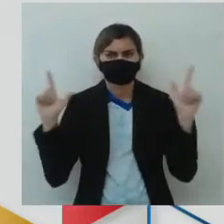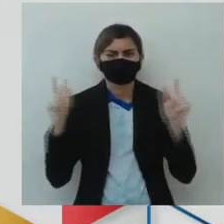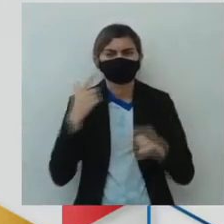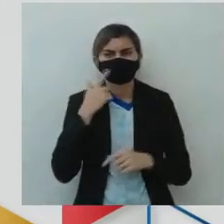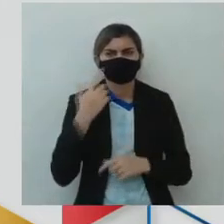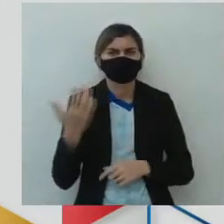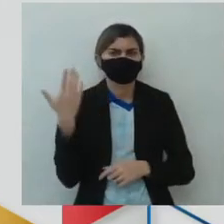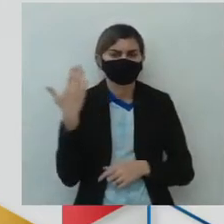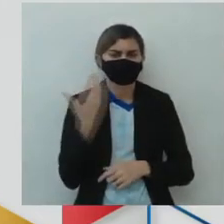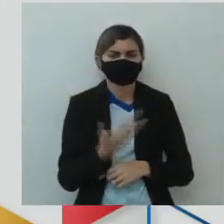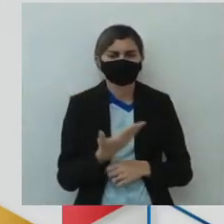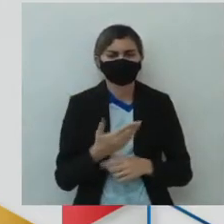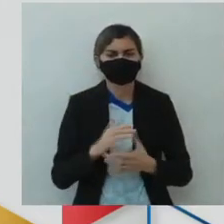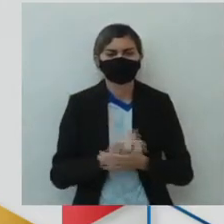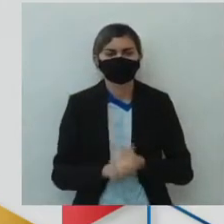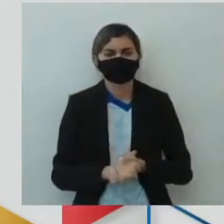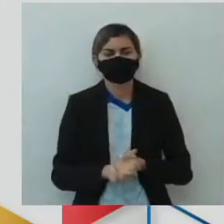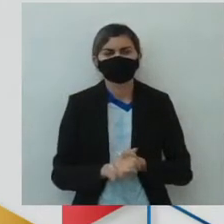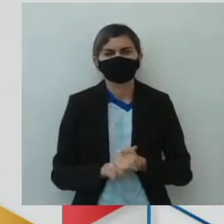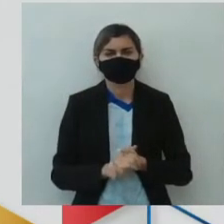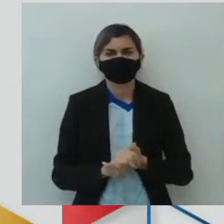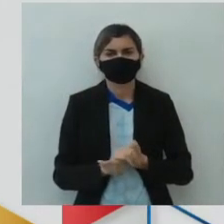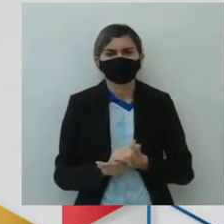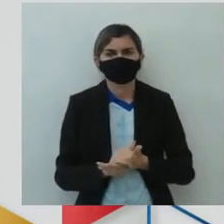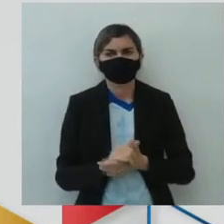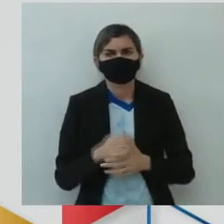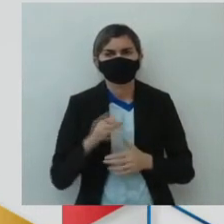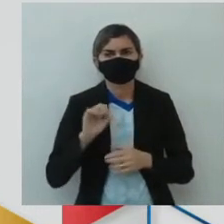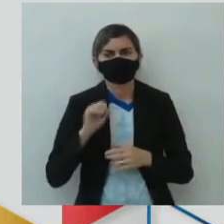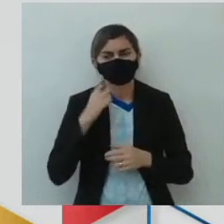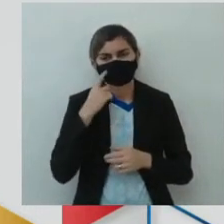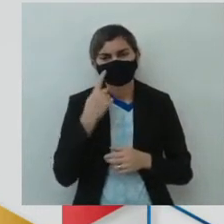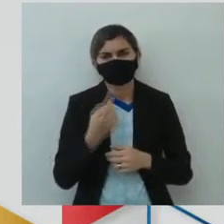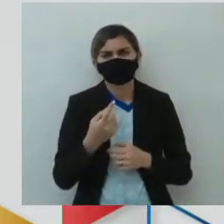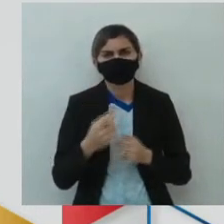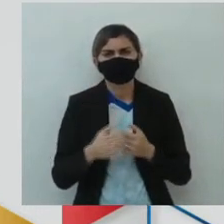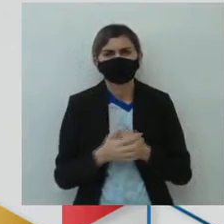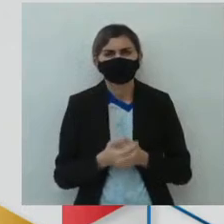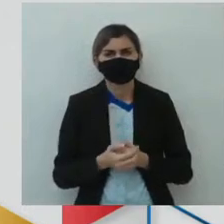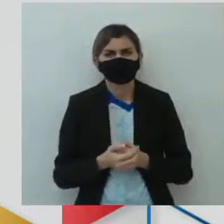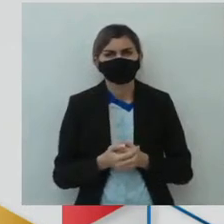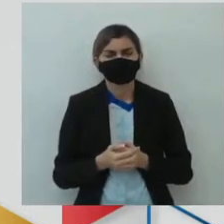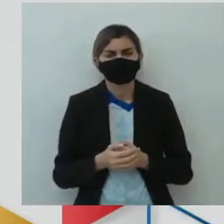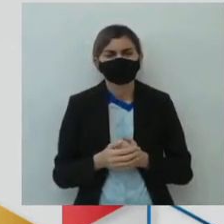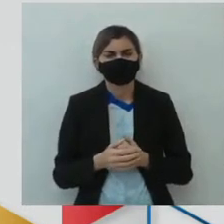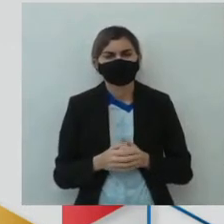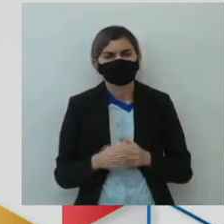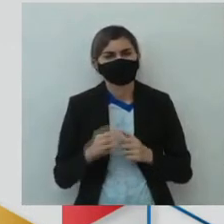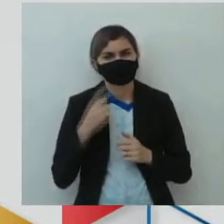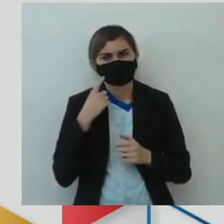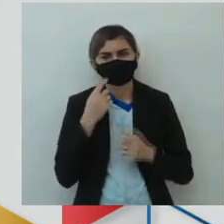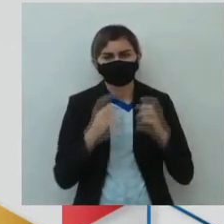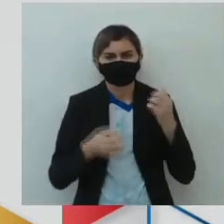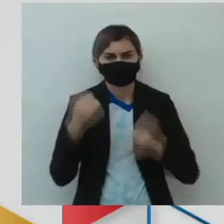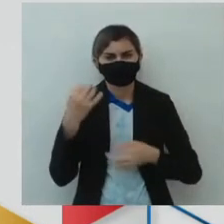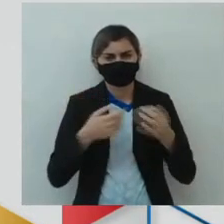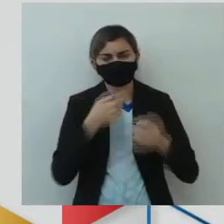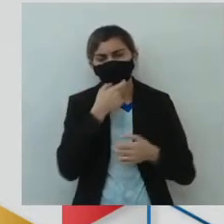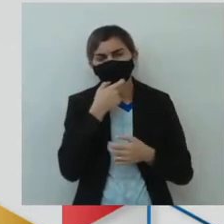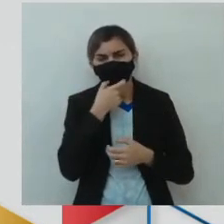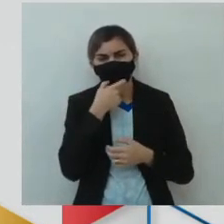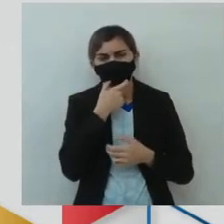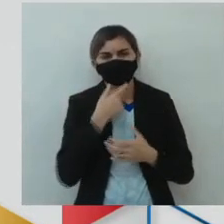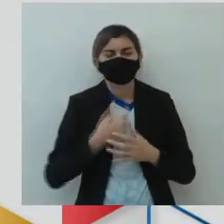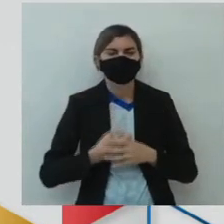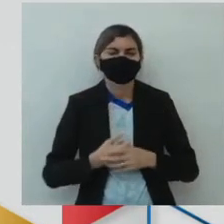Olha aí agora eu vou passar peixes pinscher your Fair a moto resolve assim não